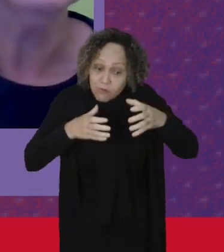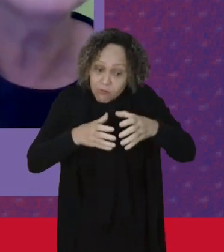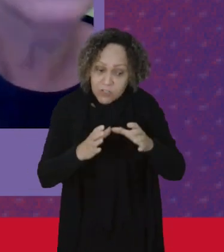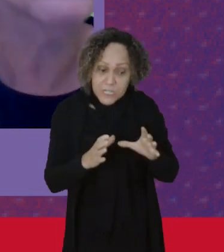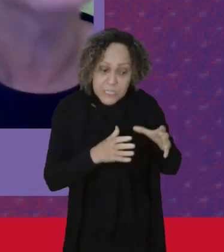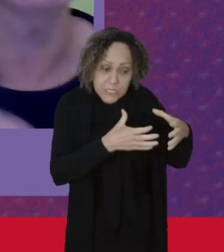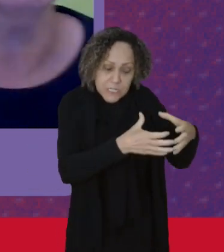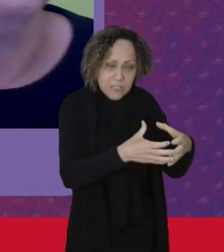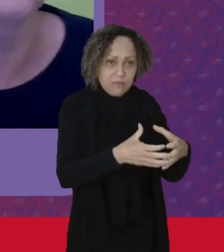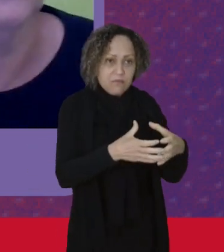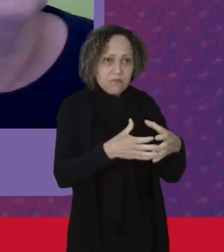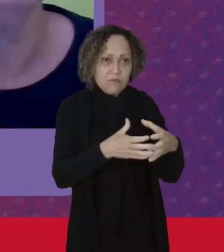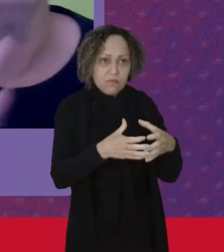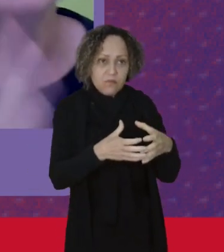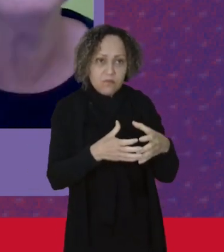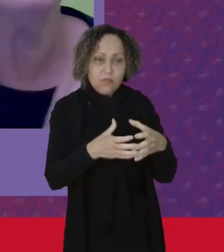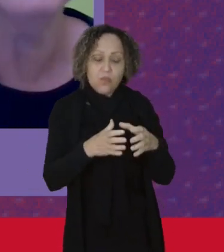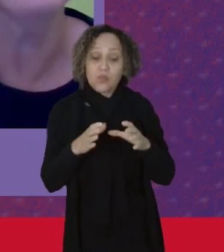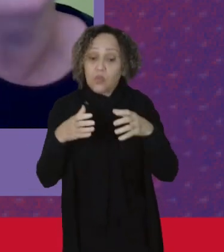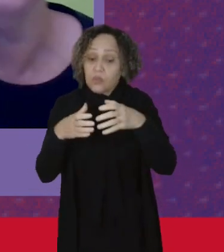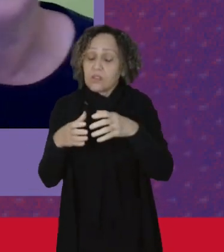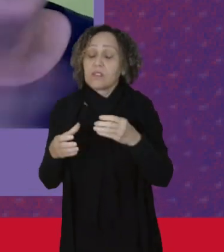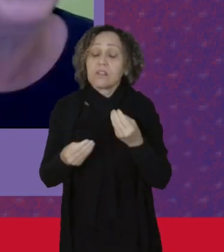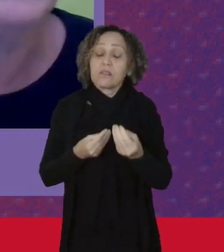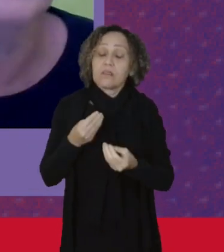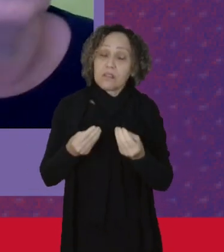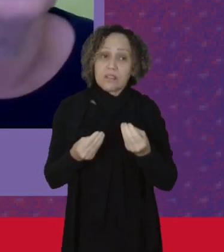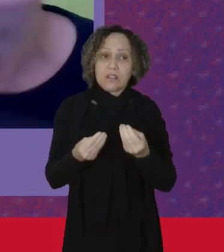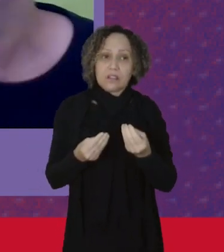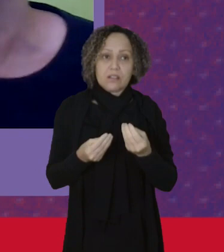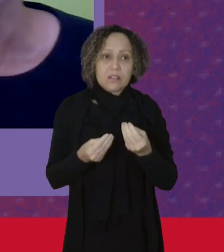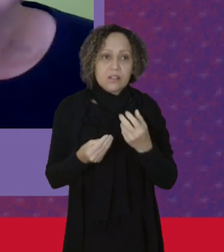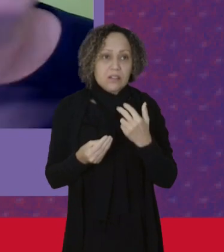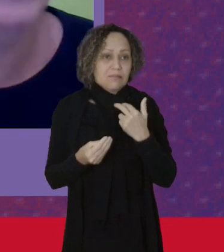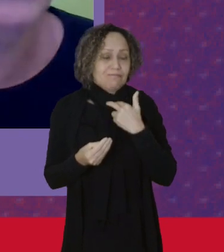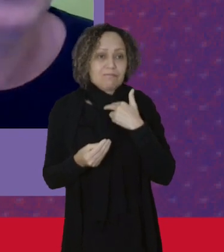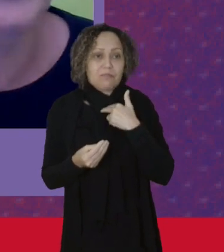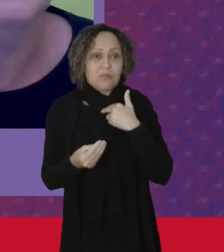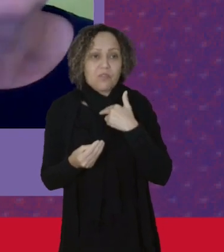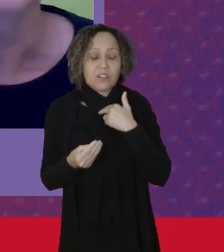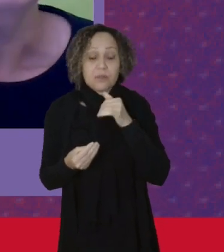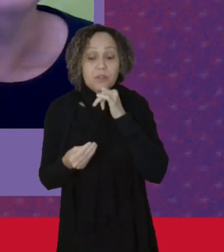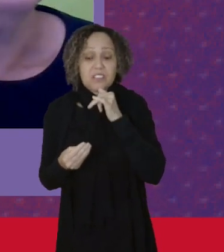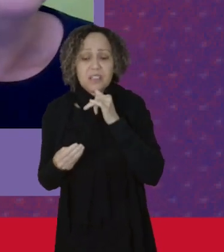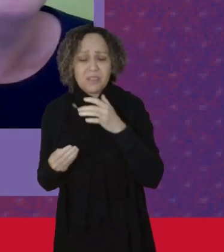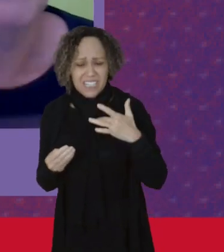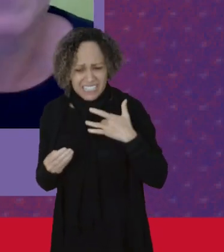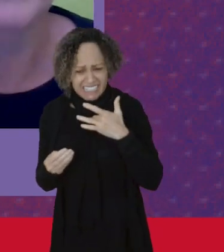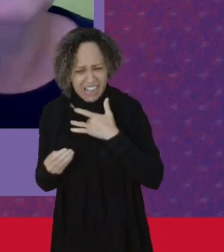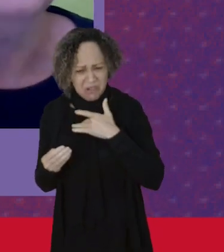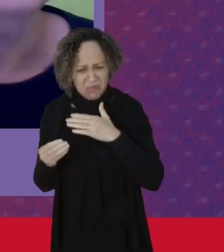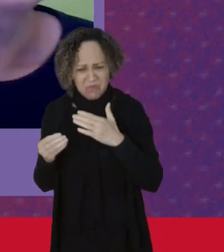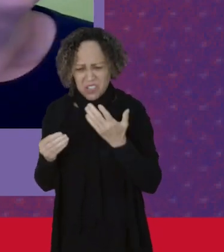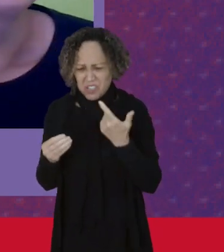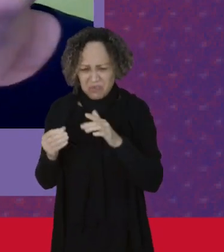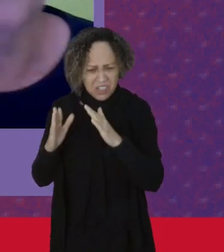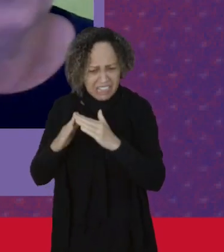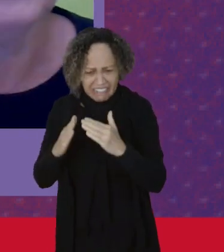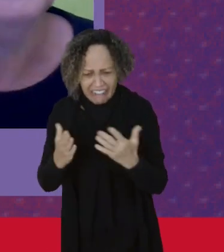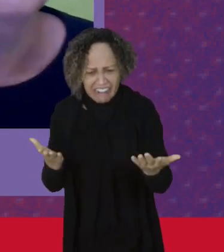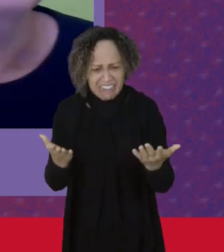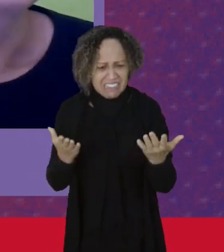sociais da saúde, são os condicionantes sociais da saúde. Não dá para ter saúde sem moradia, certo? Sem trabalho,